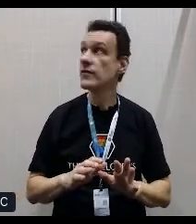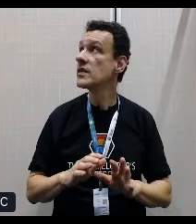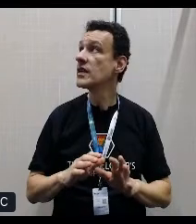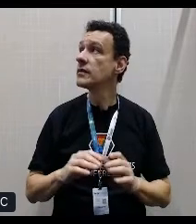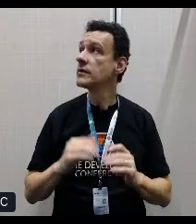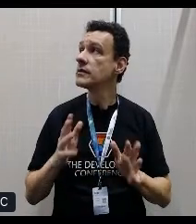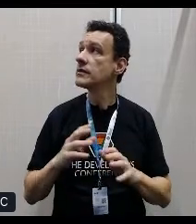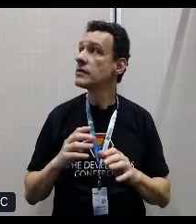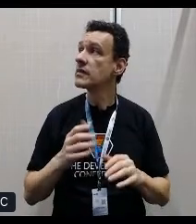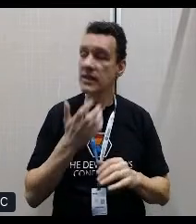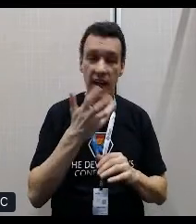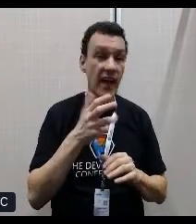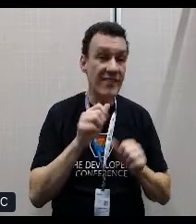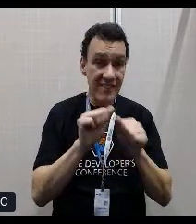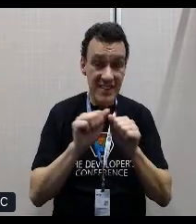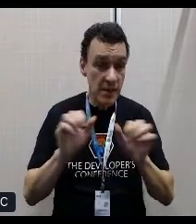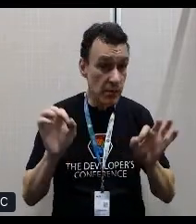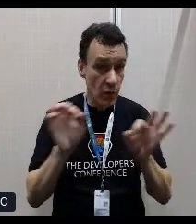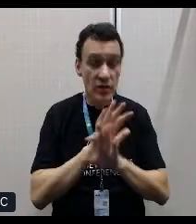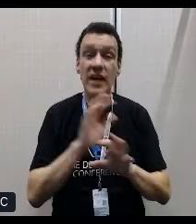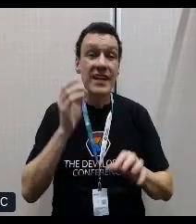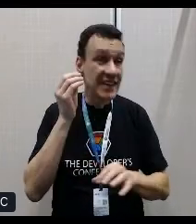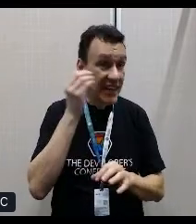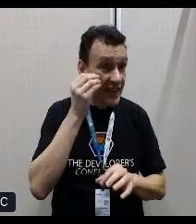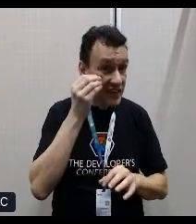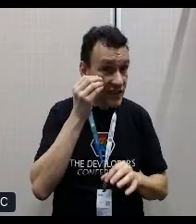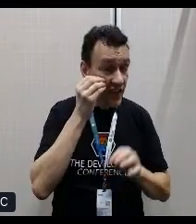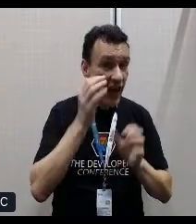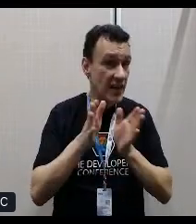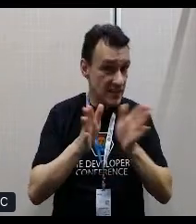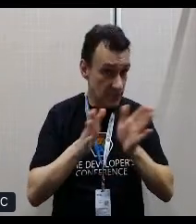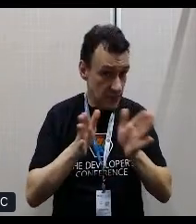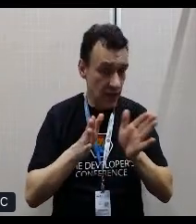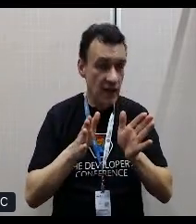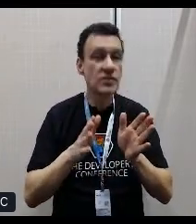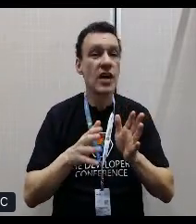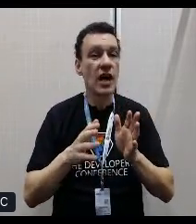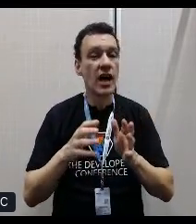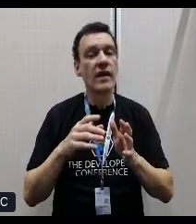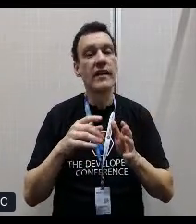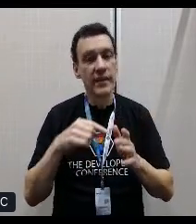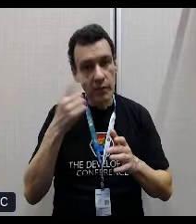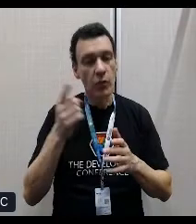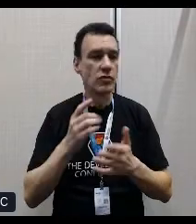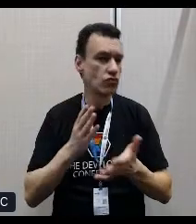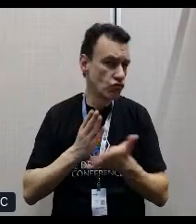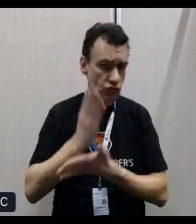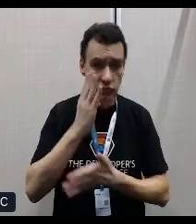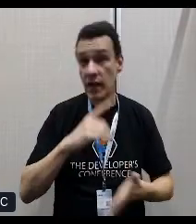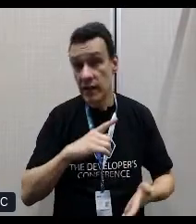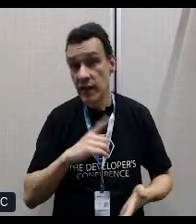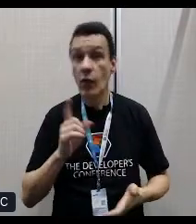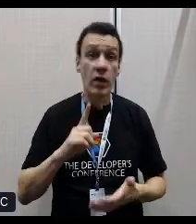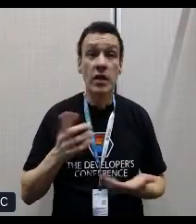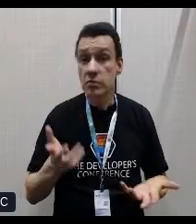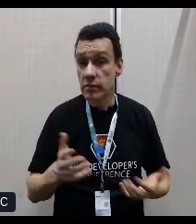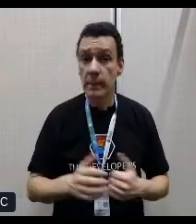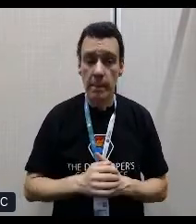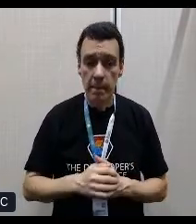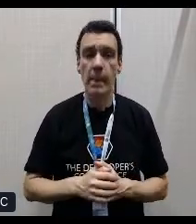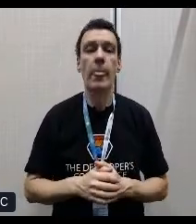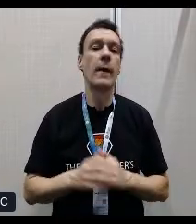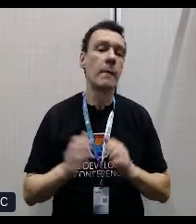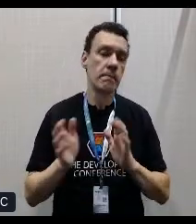fazer. O teste de acessibilidade faz parte da definição de que o produto tá ok. 4 ponto, ferramenta de